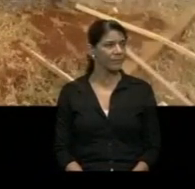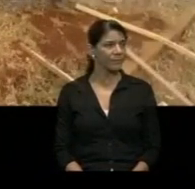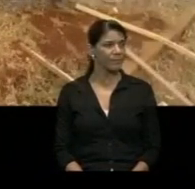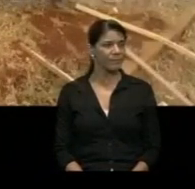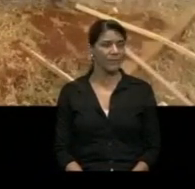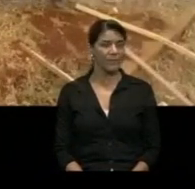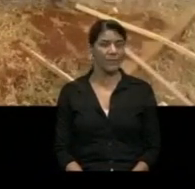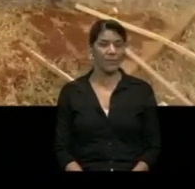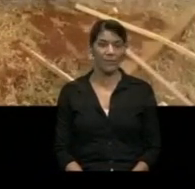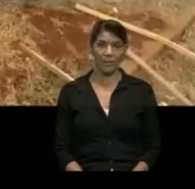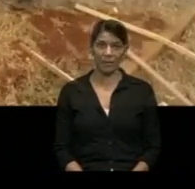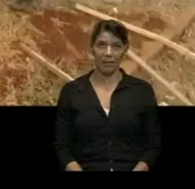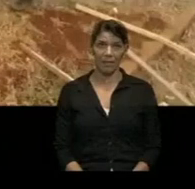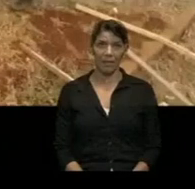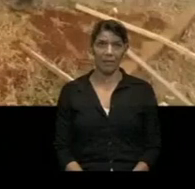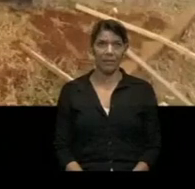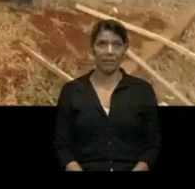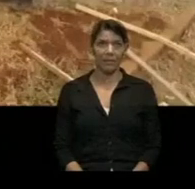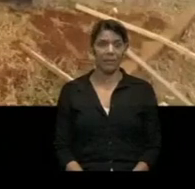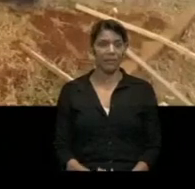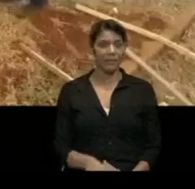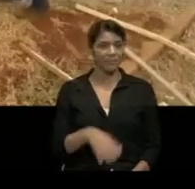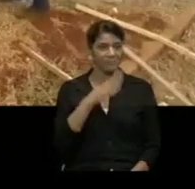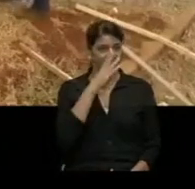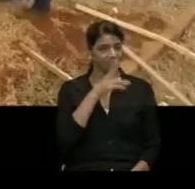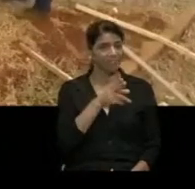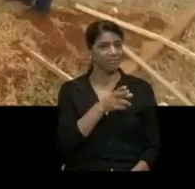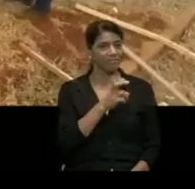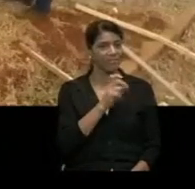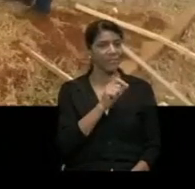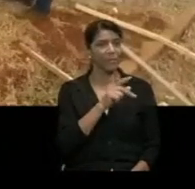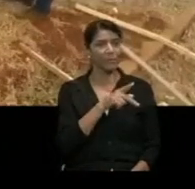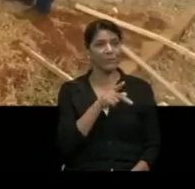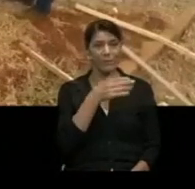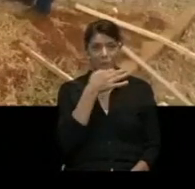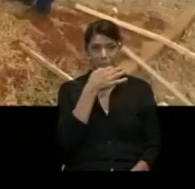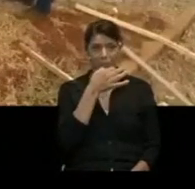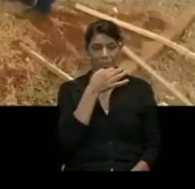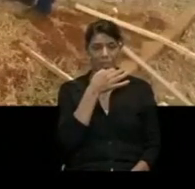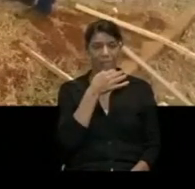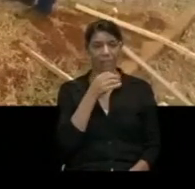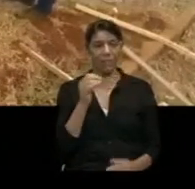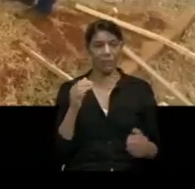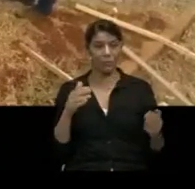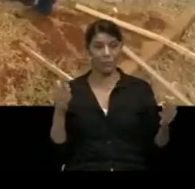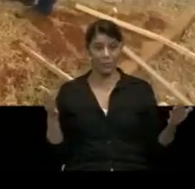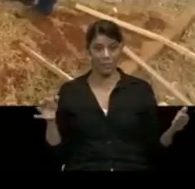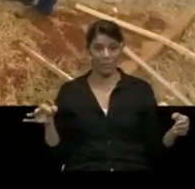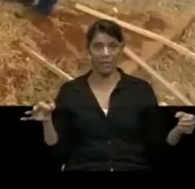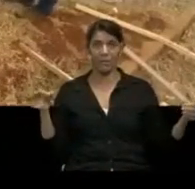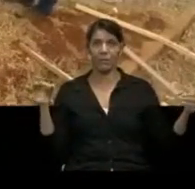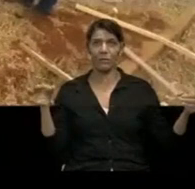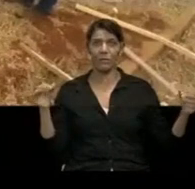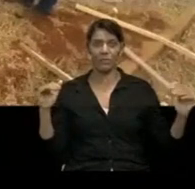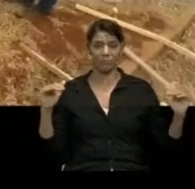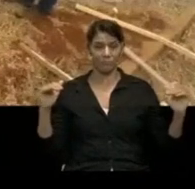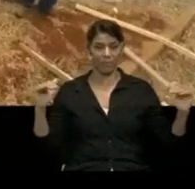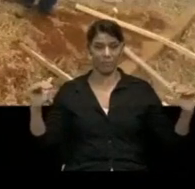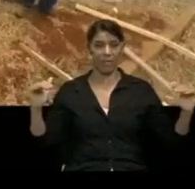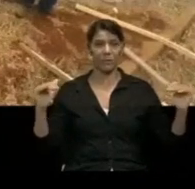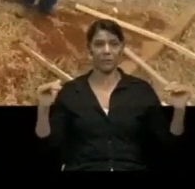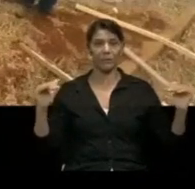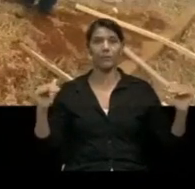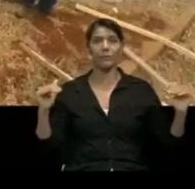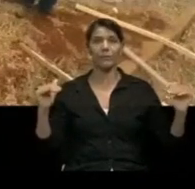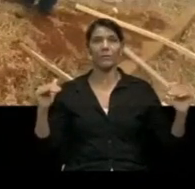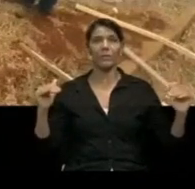Então, ali, só para a gente observar que o professor está comentando que os lados estão nivelados,